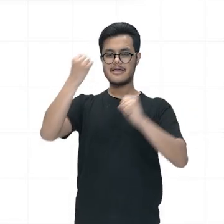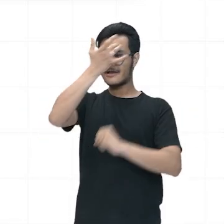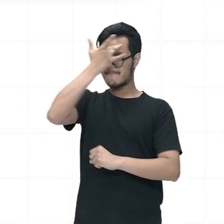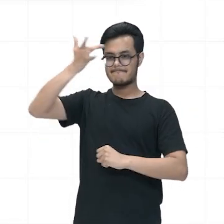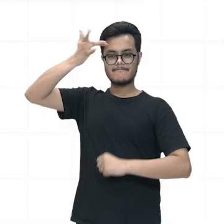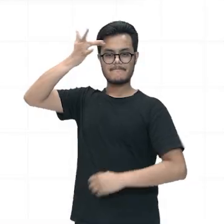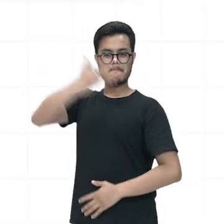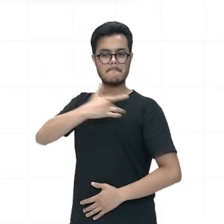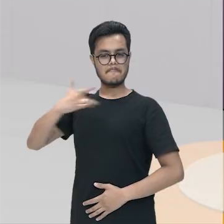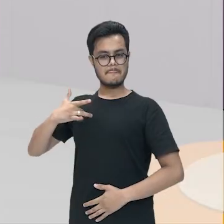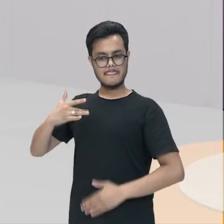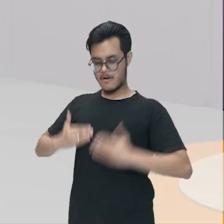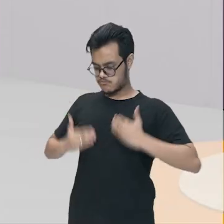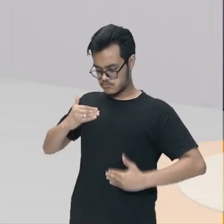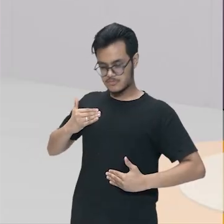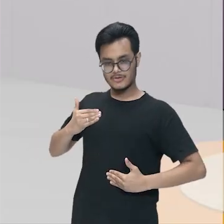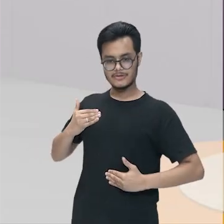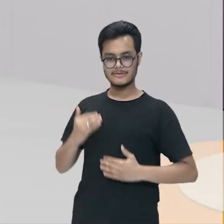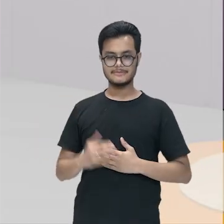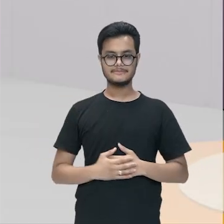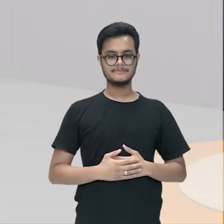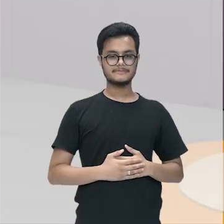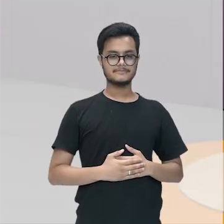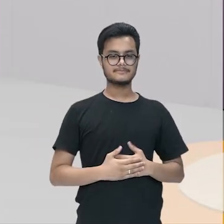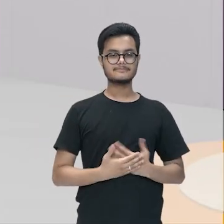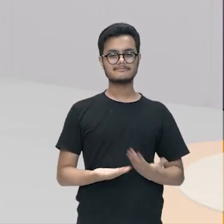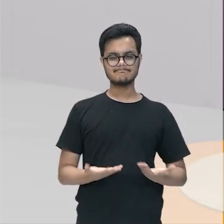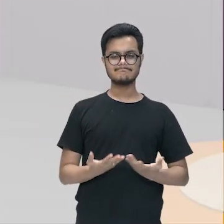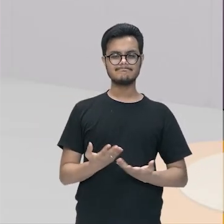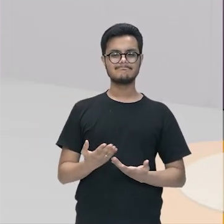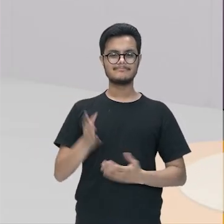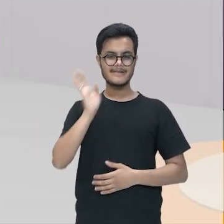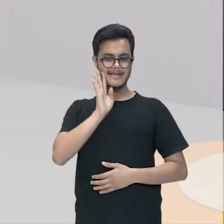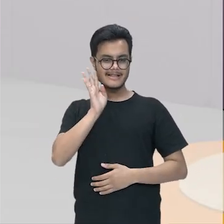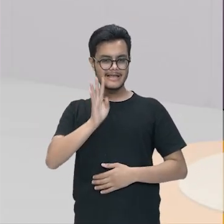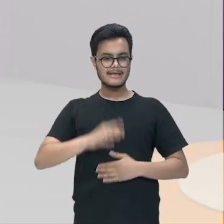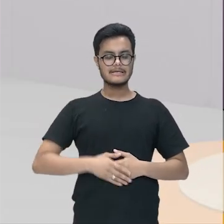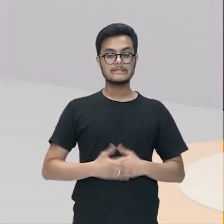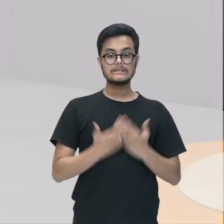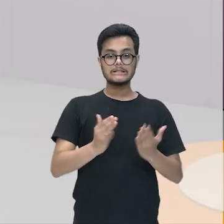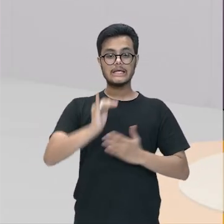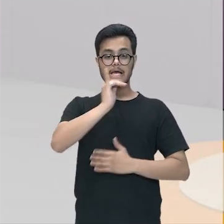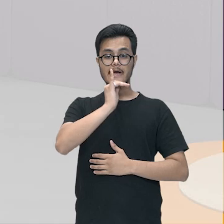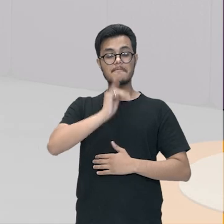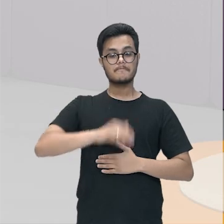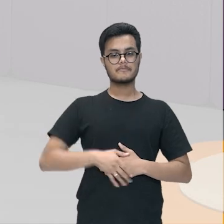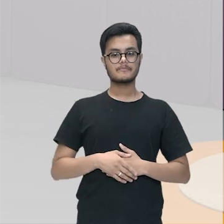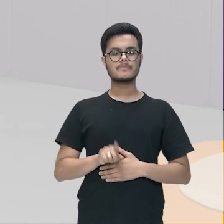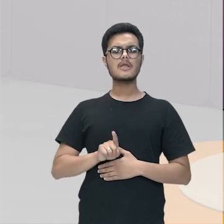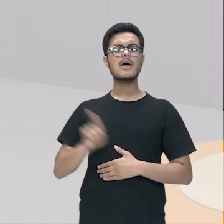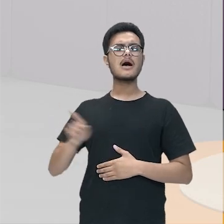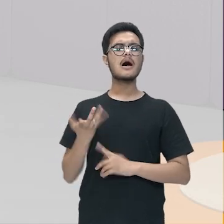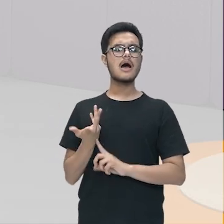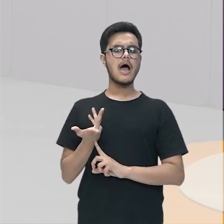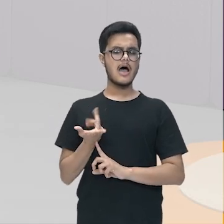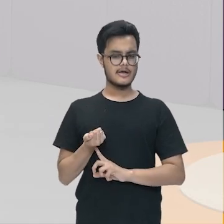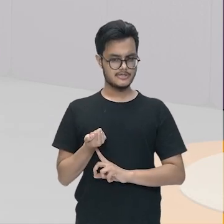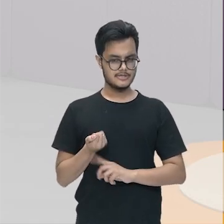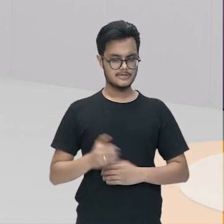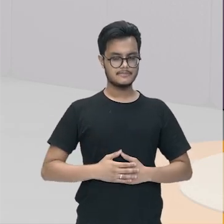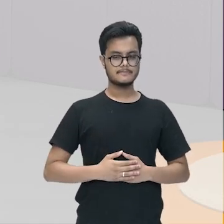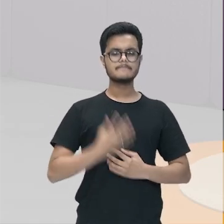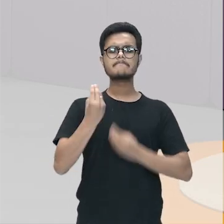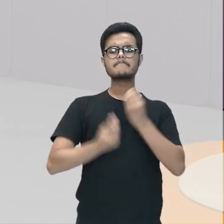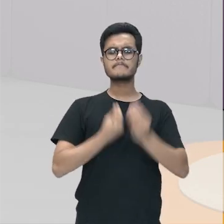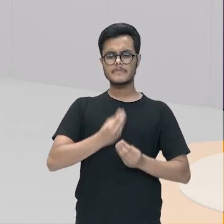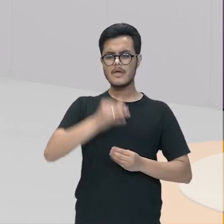composição corporal. Olha só. Acompanhe comigo, então, a arquitetura. Nós temos, então, 3 modelos de colunas. Nós temos, então, o